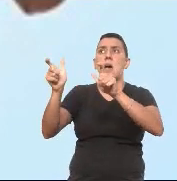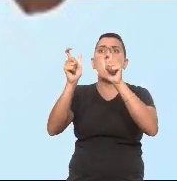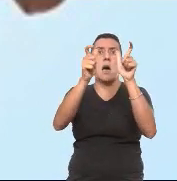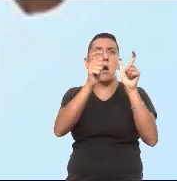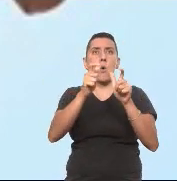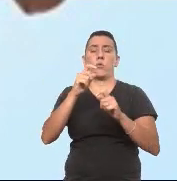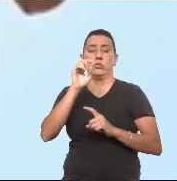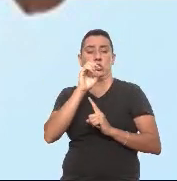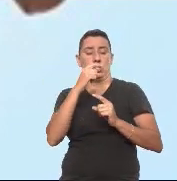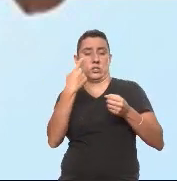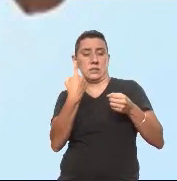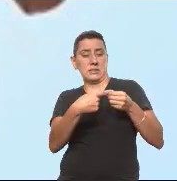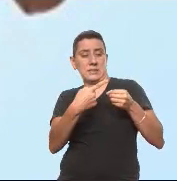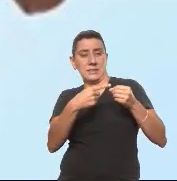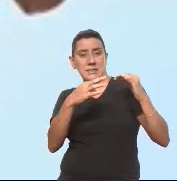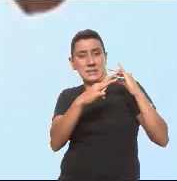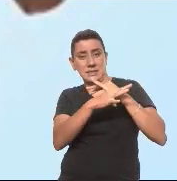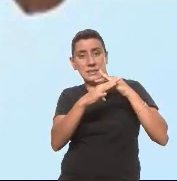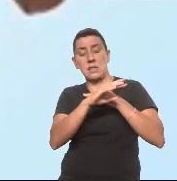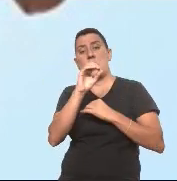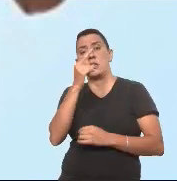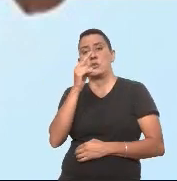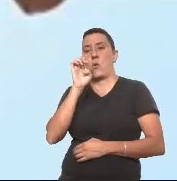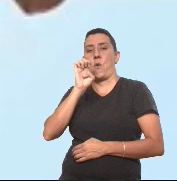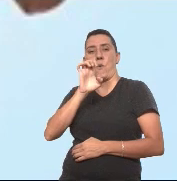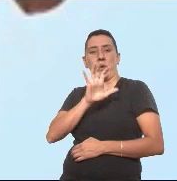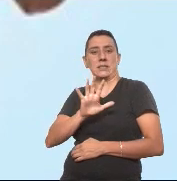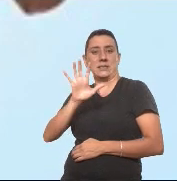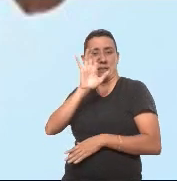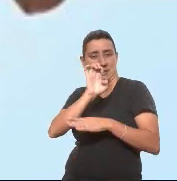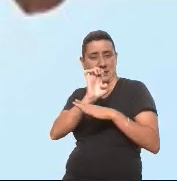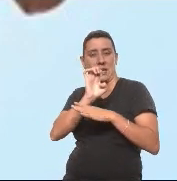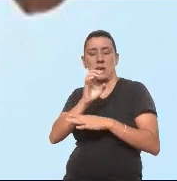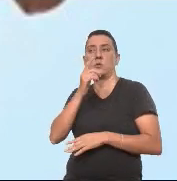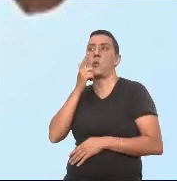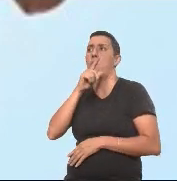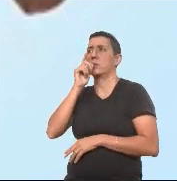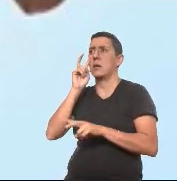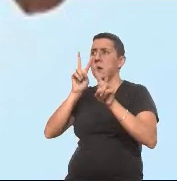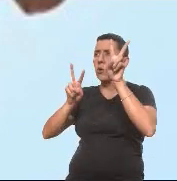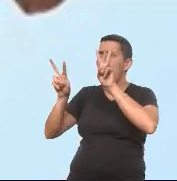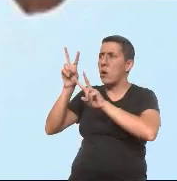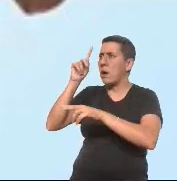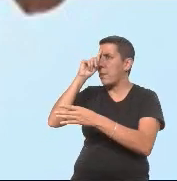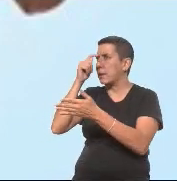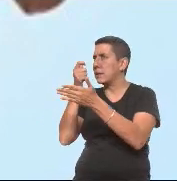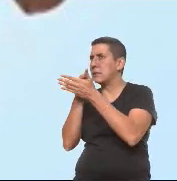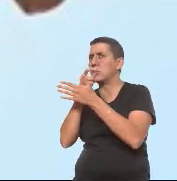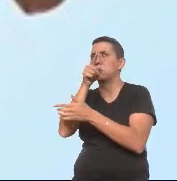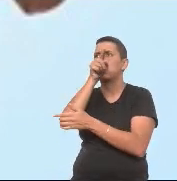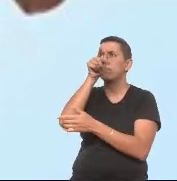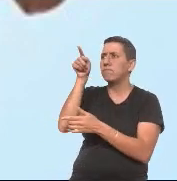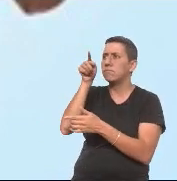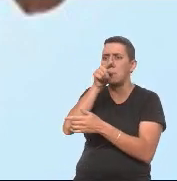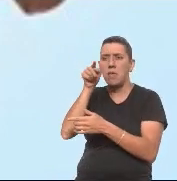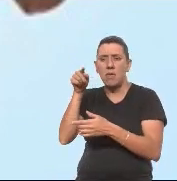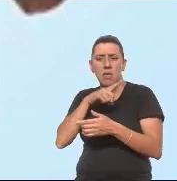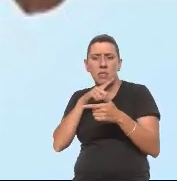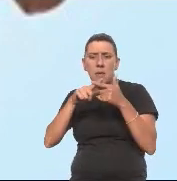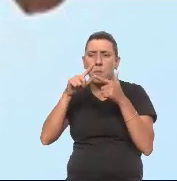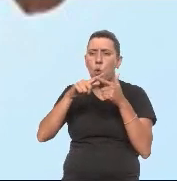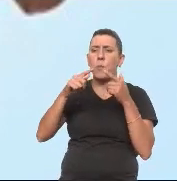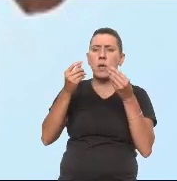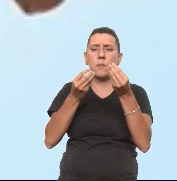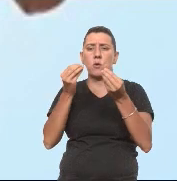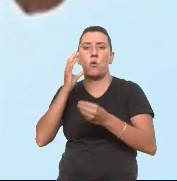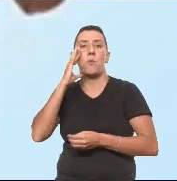no estado para que eu consiga tomar as decisões e eu tenho problemas onde eu tenho coisas acontecendo que eu preciso tomar algumas decisões